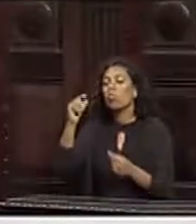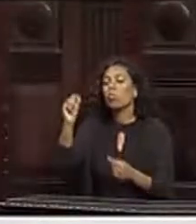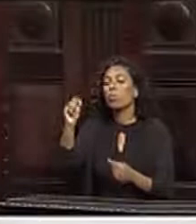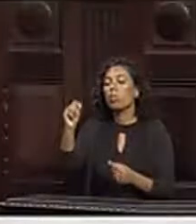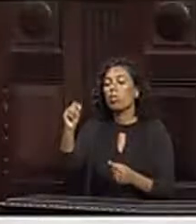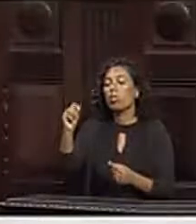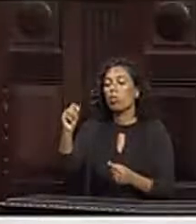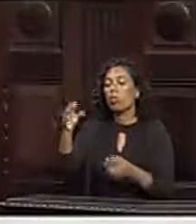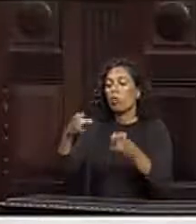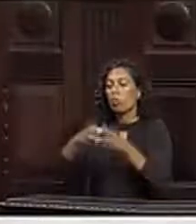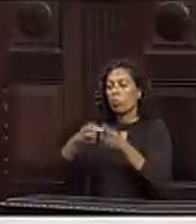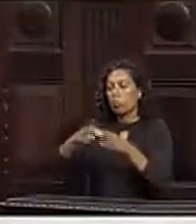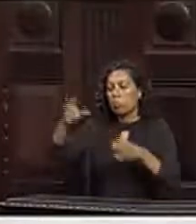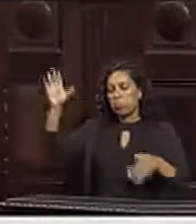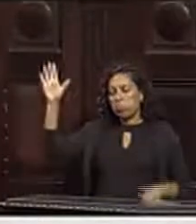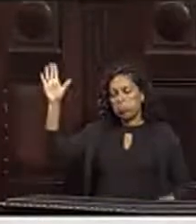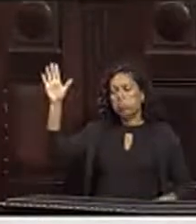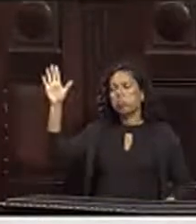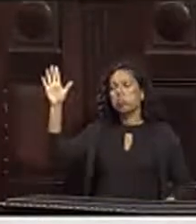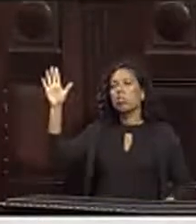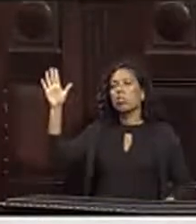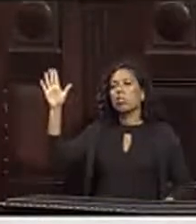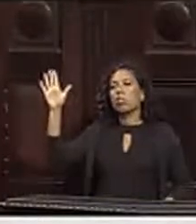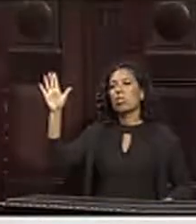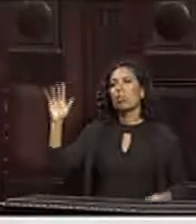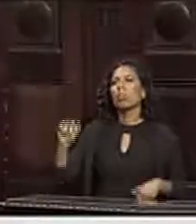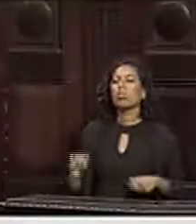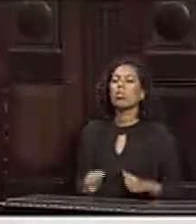crime organizado